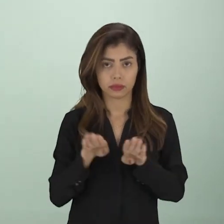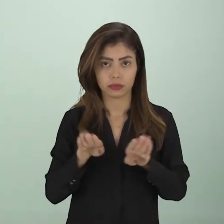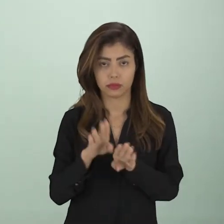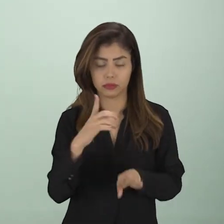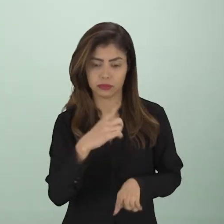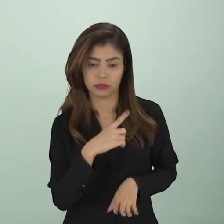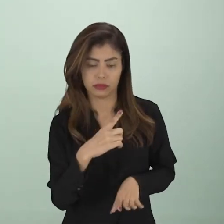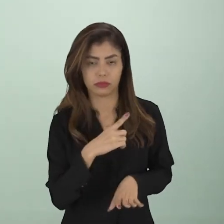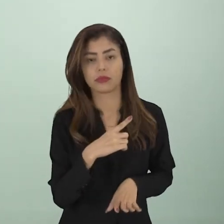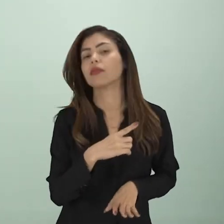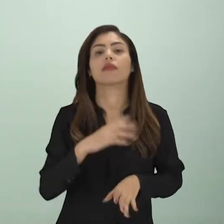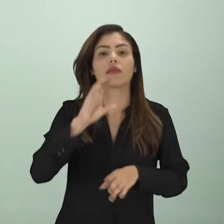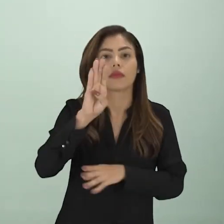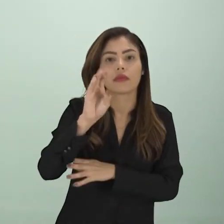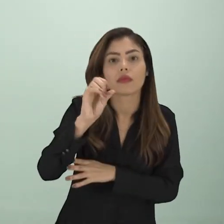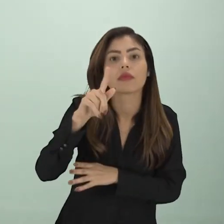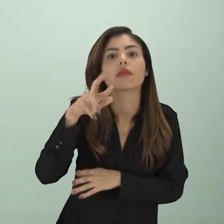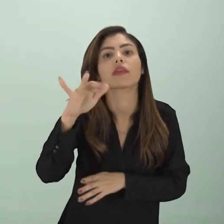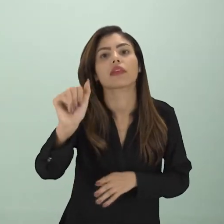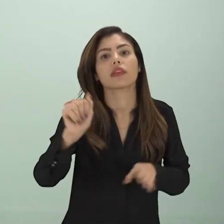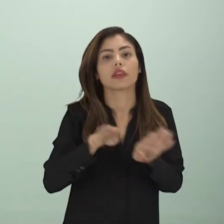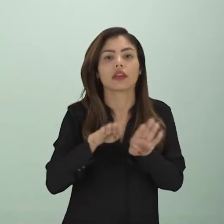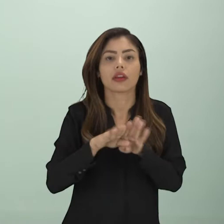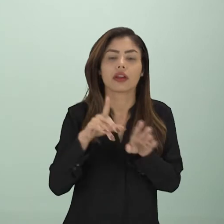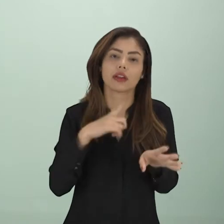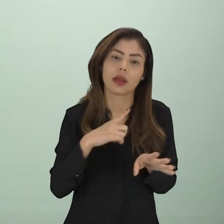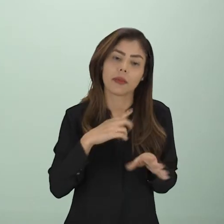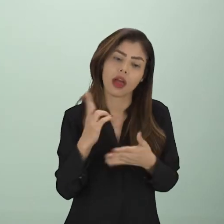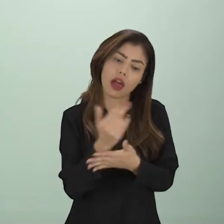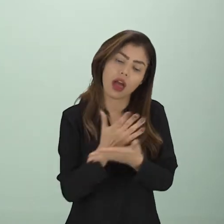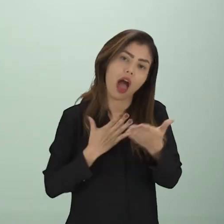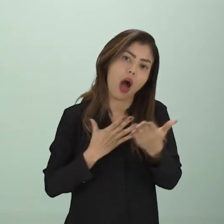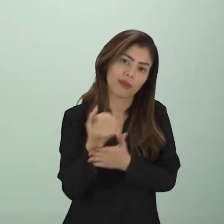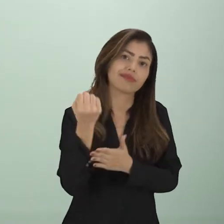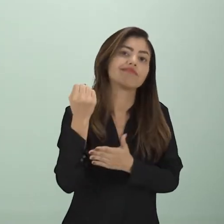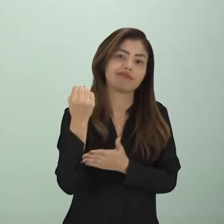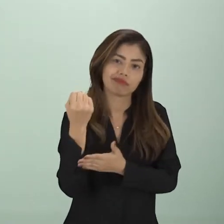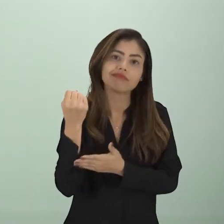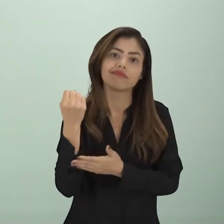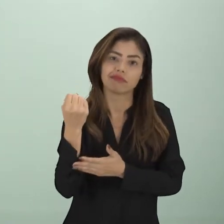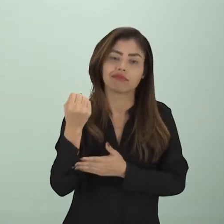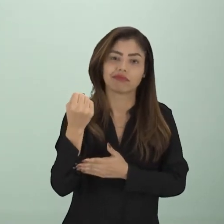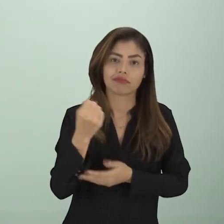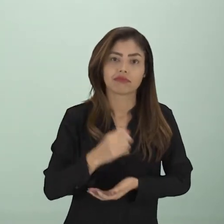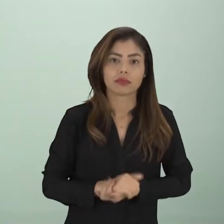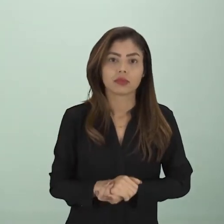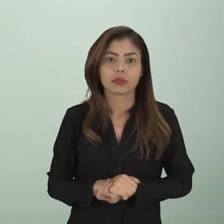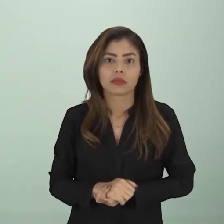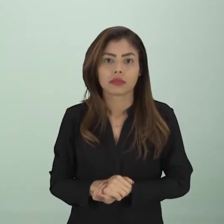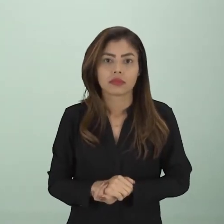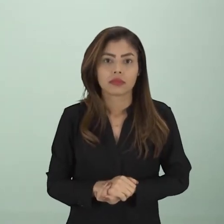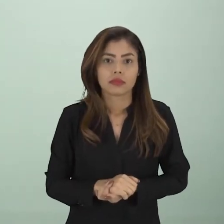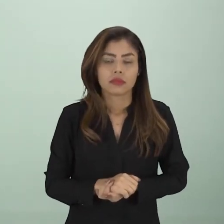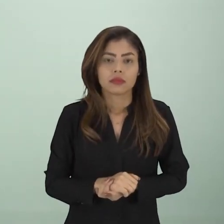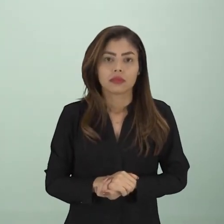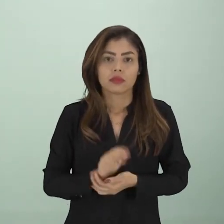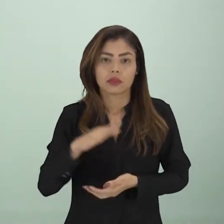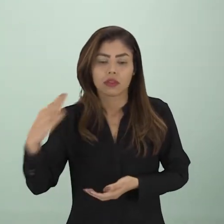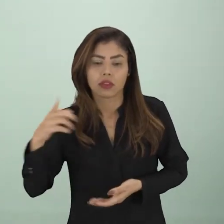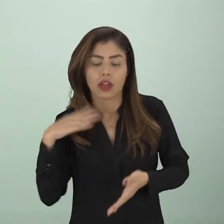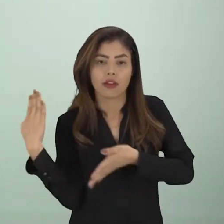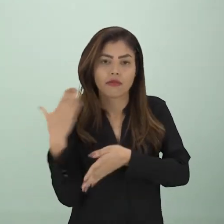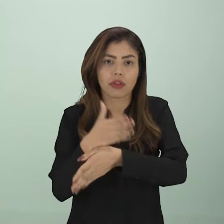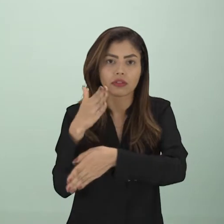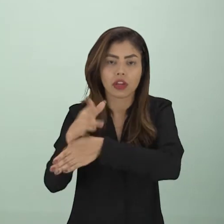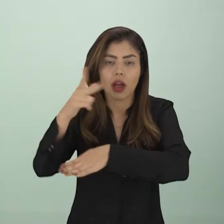relatos, né, de obras de arte que Hitler roubava, né, nas suas, quando ele conseguia